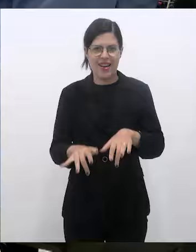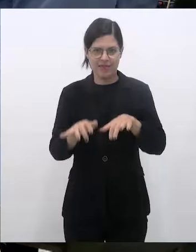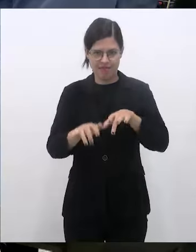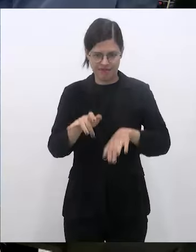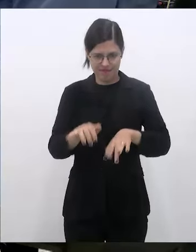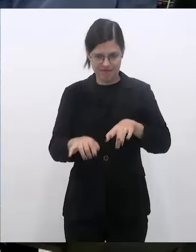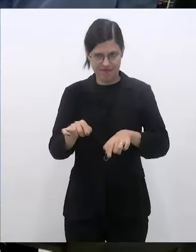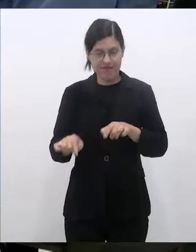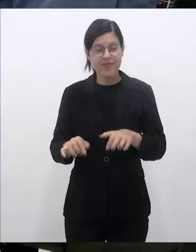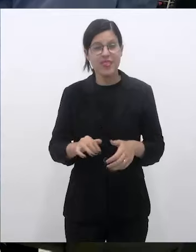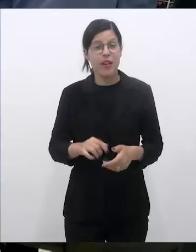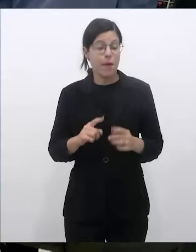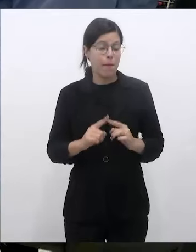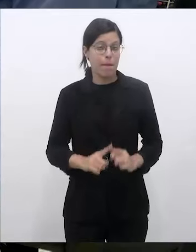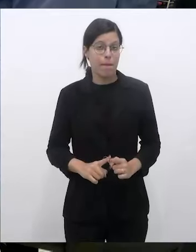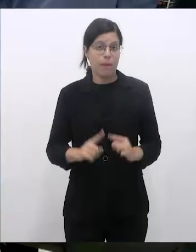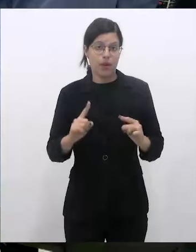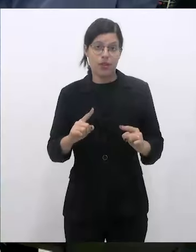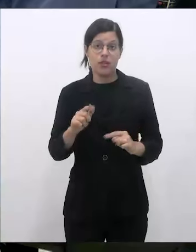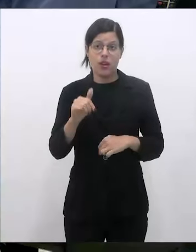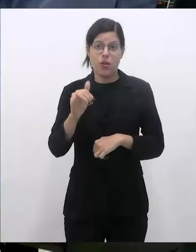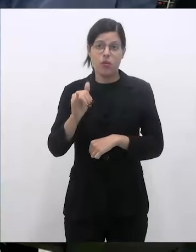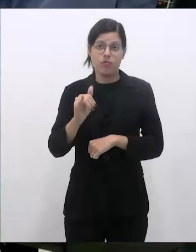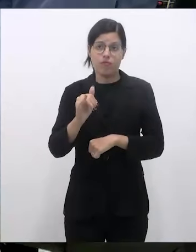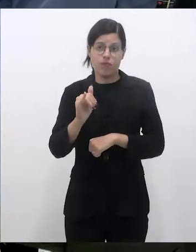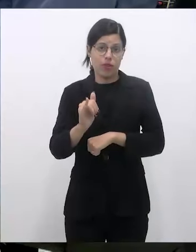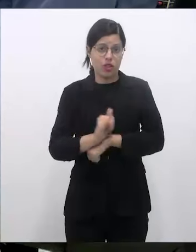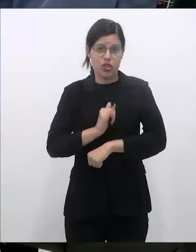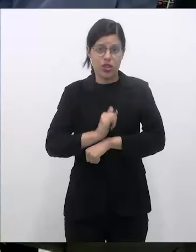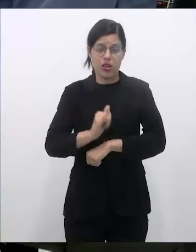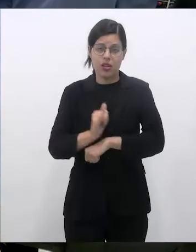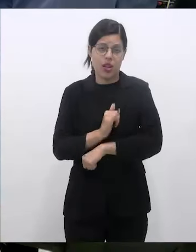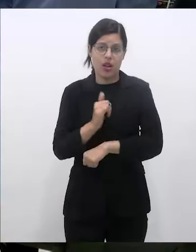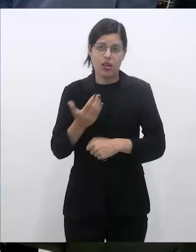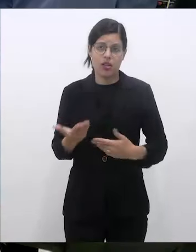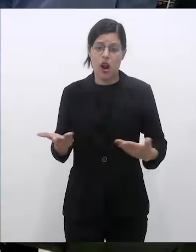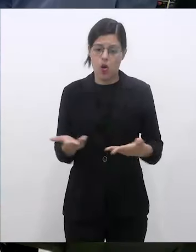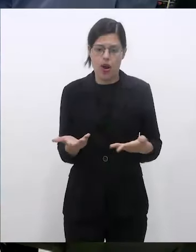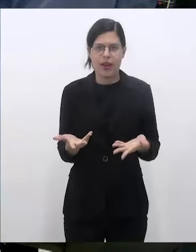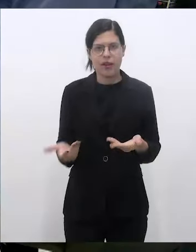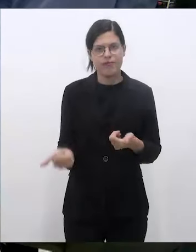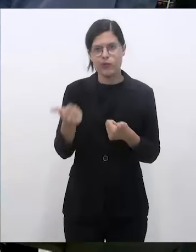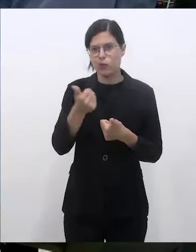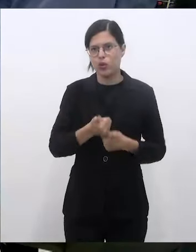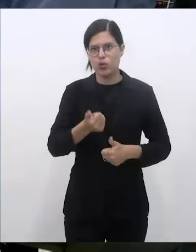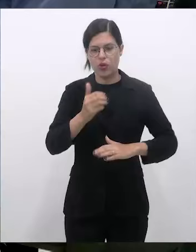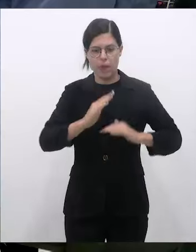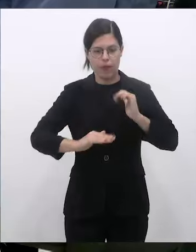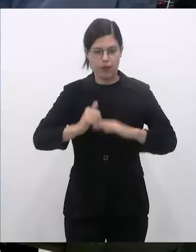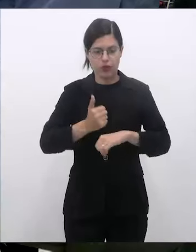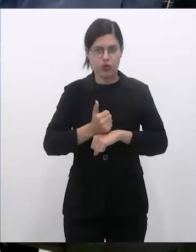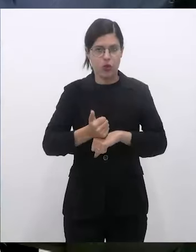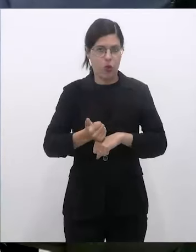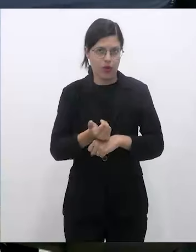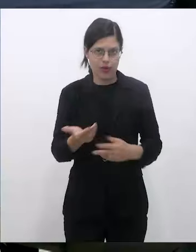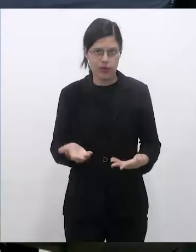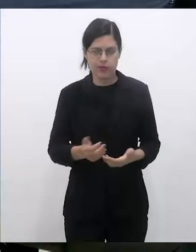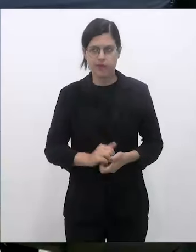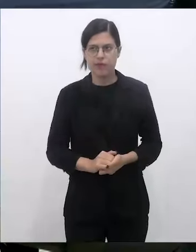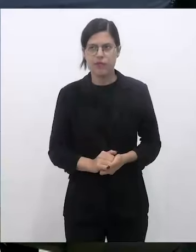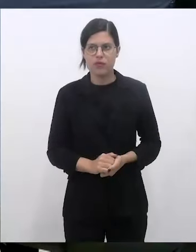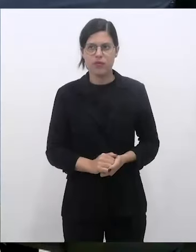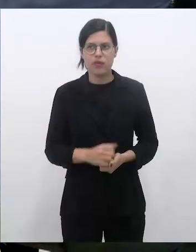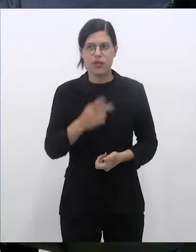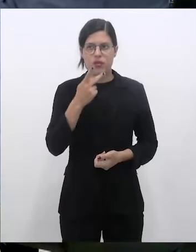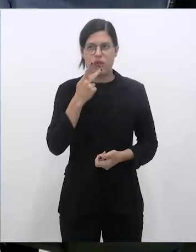Né? Então, só que era tido como uma ferramenta acessória. Agora quer substituir as profissões, os trabalhos. Quando a